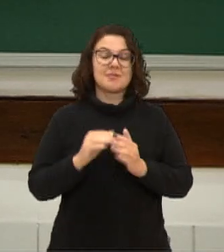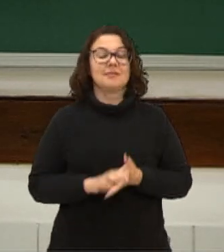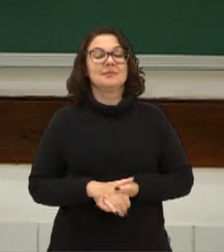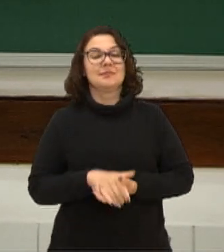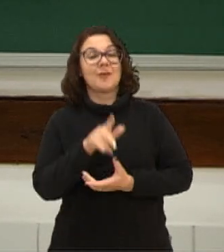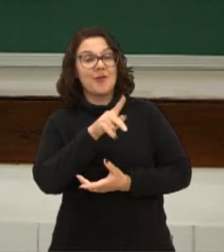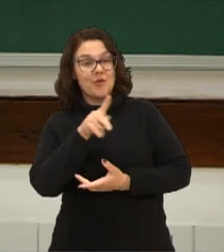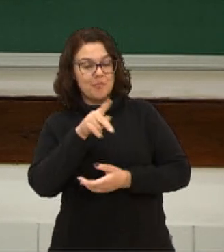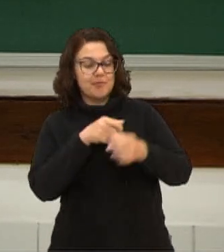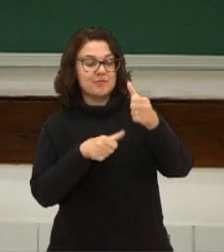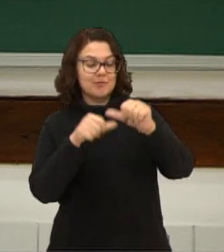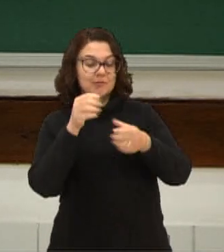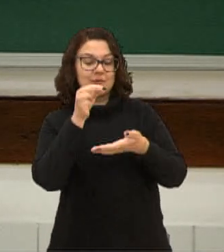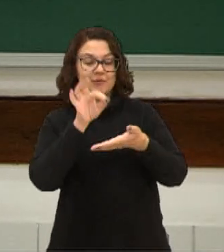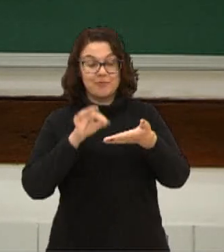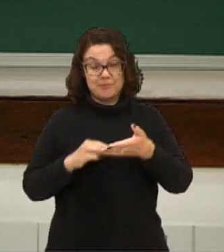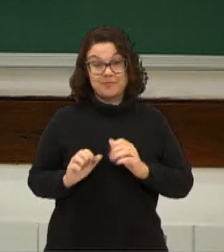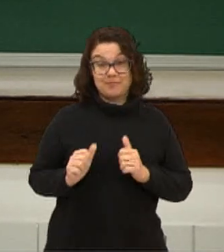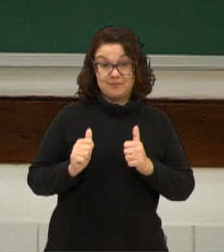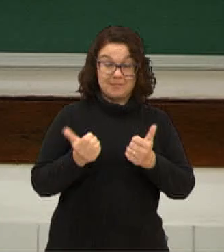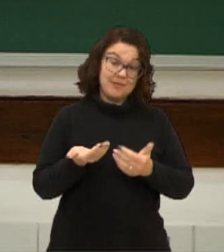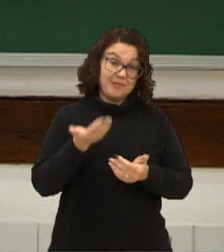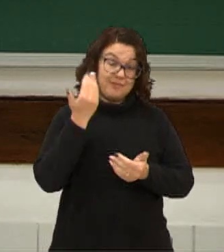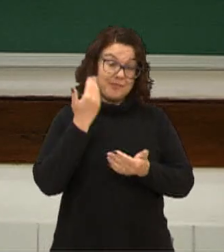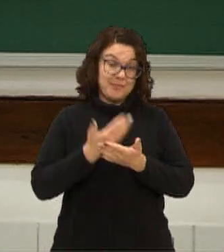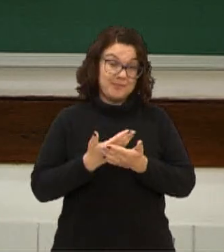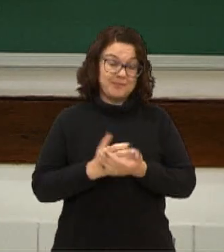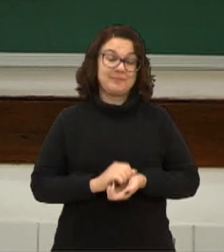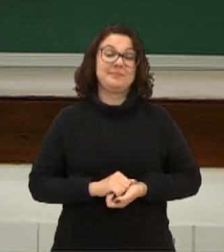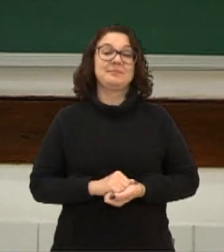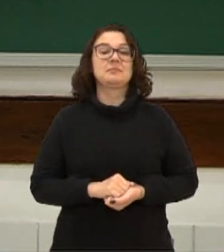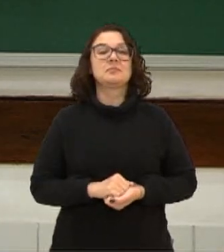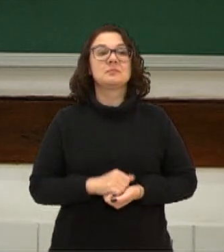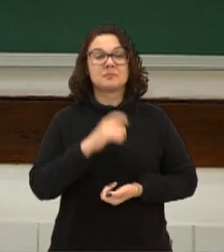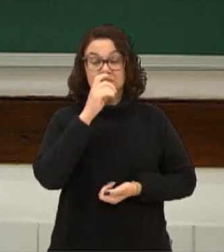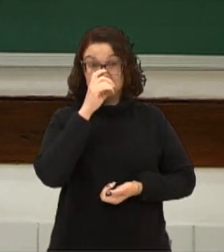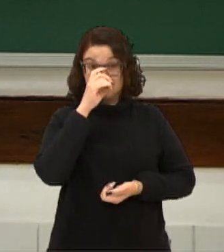seu professor possa corrigi-las. Vamos à classe então?